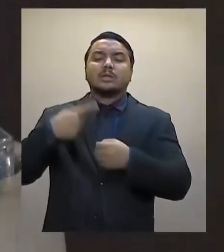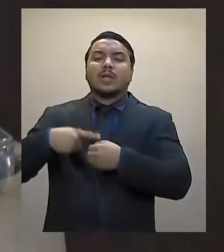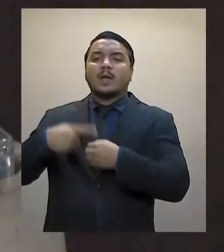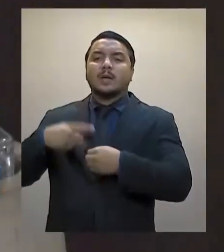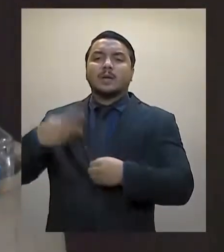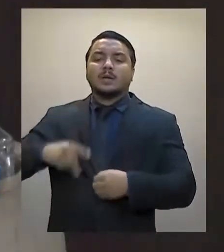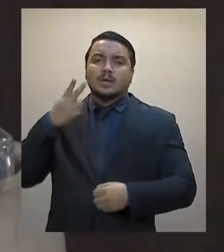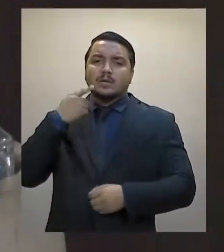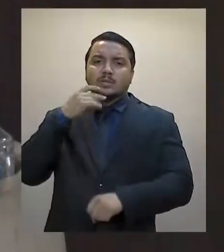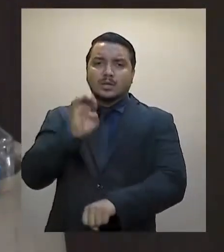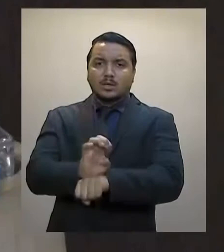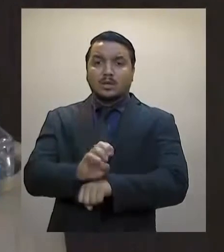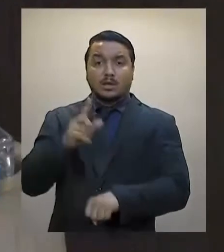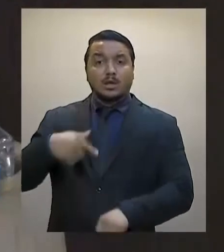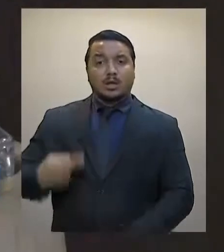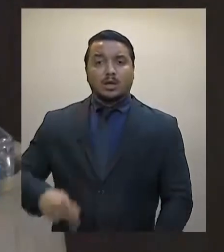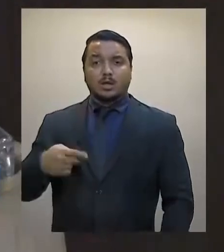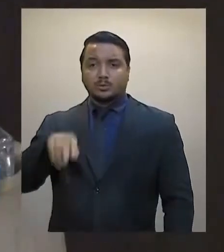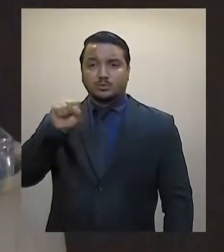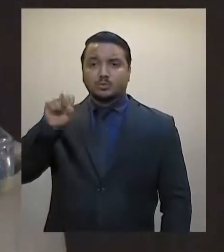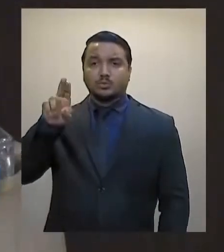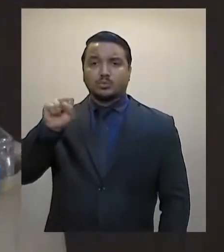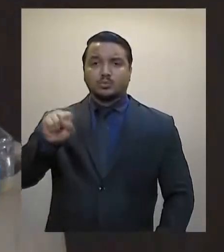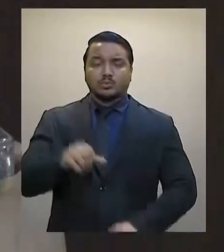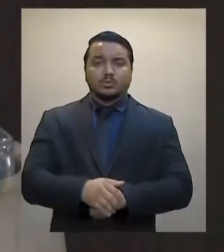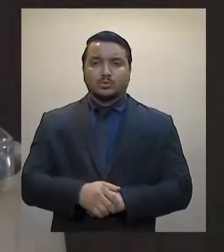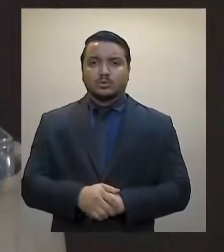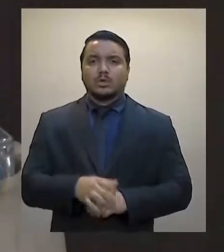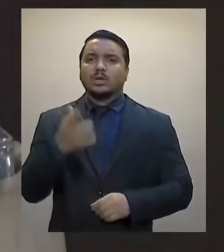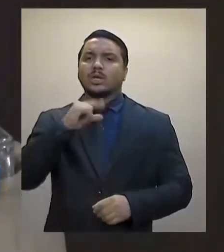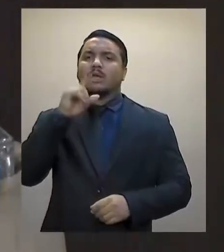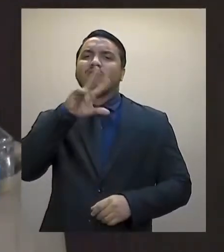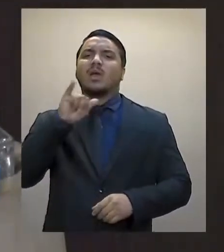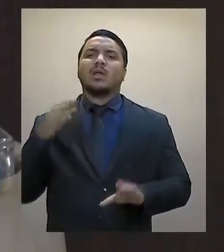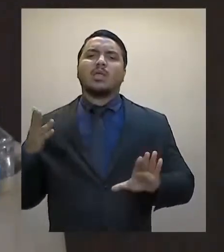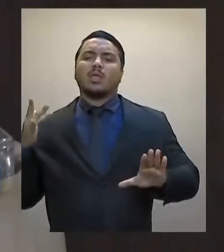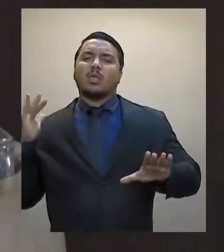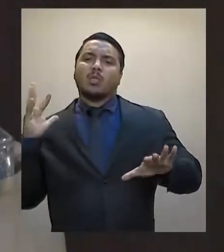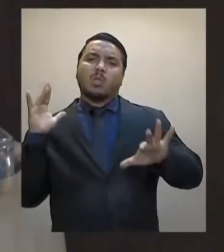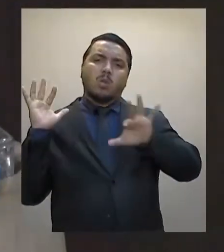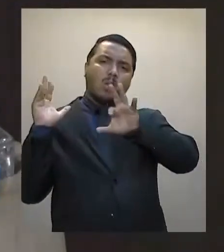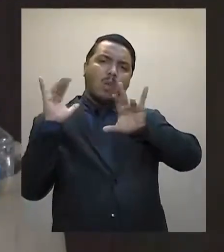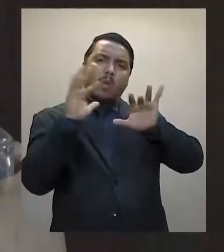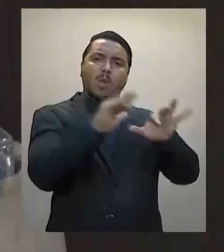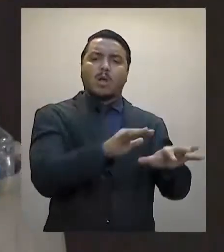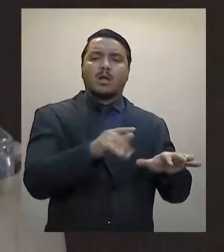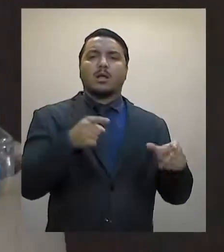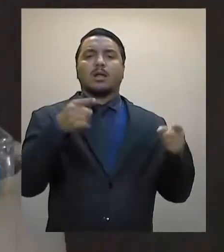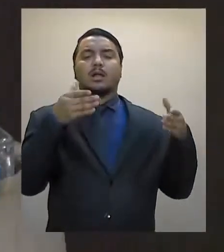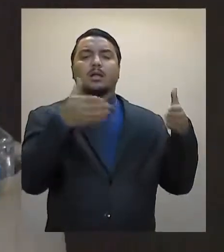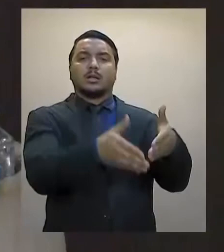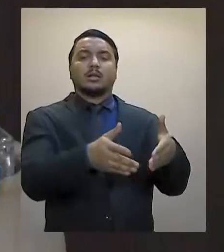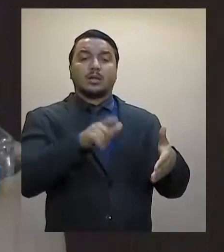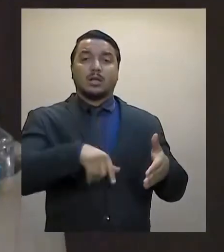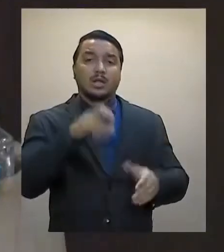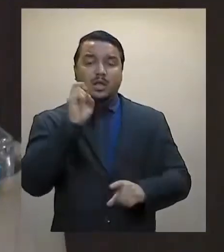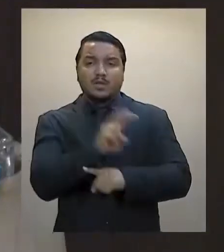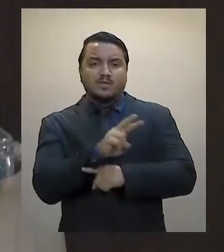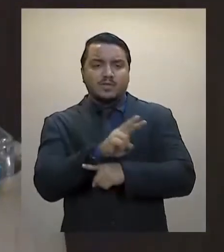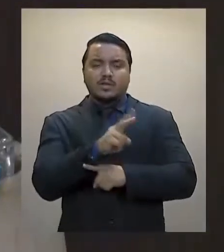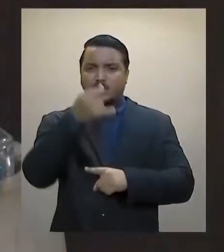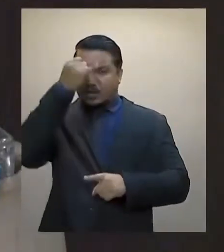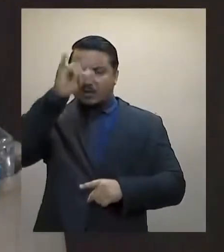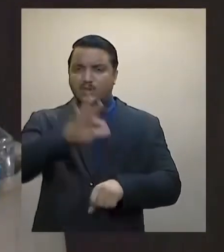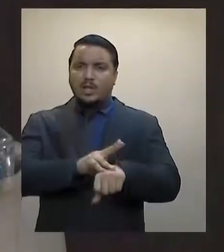É o serviço público. Quem é que vai fazer vigilância epidemiológica? Quem